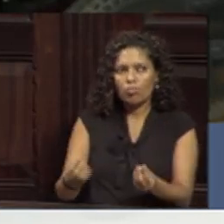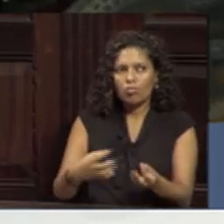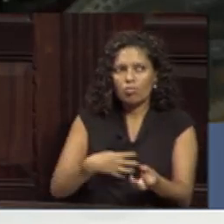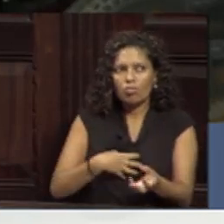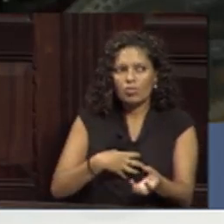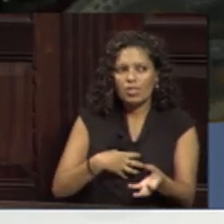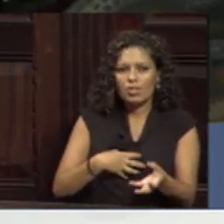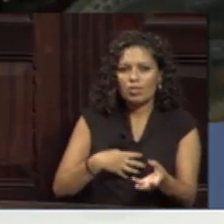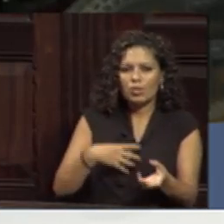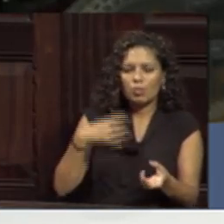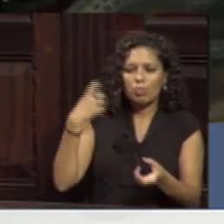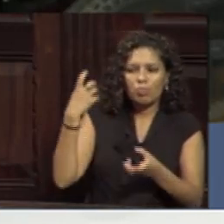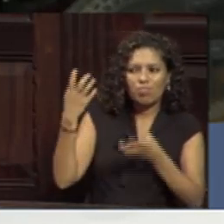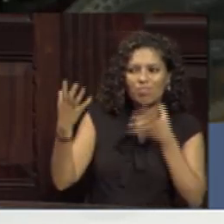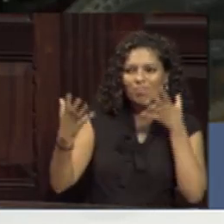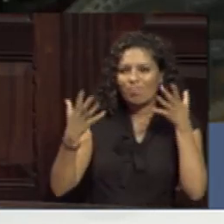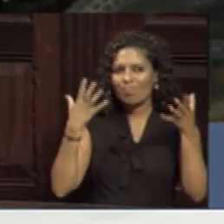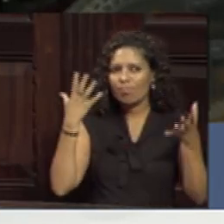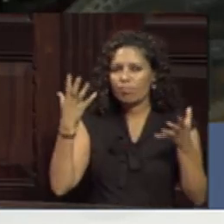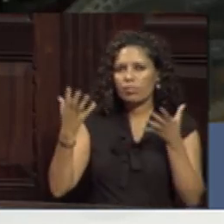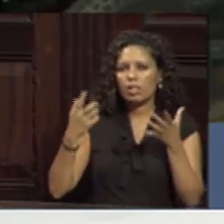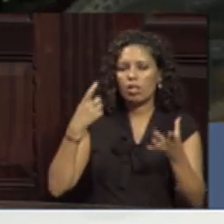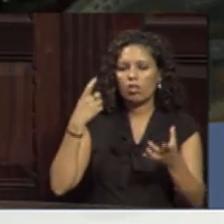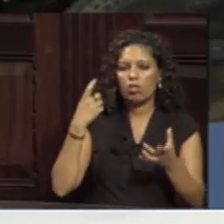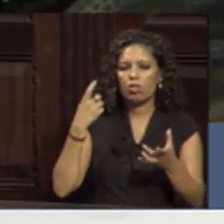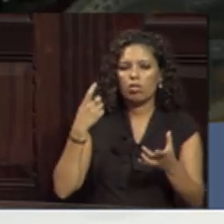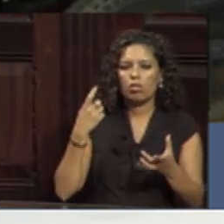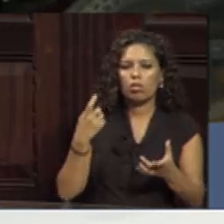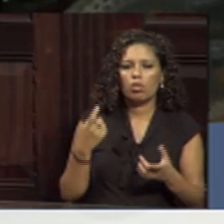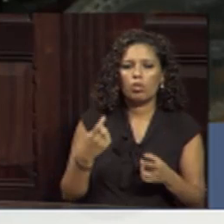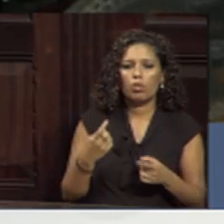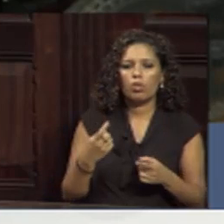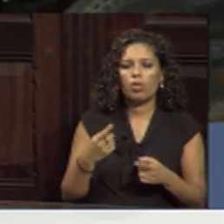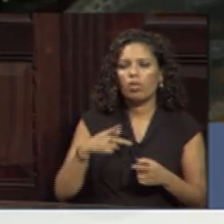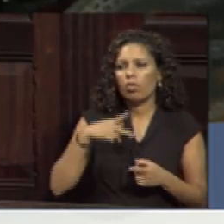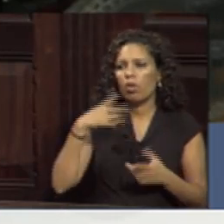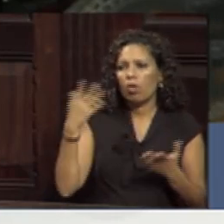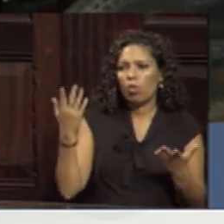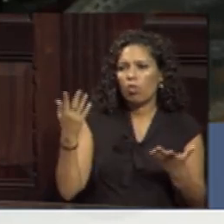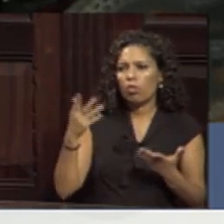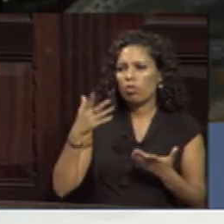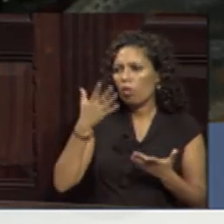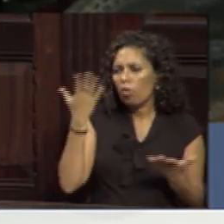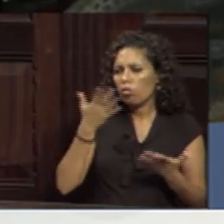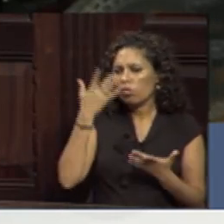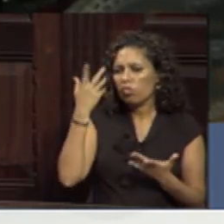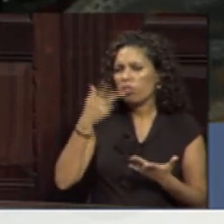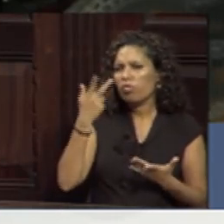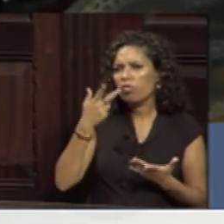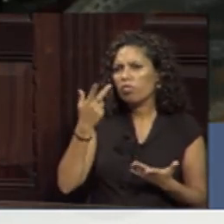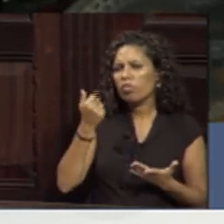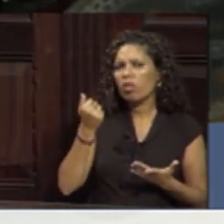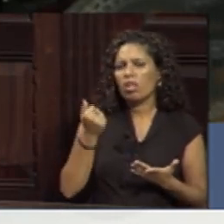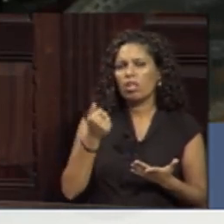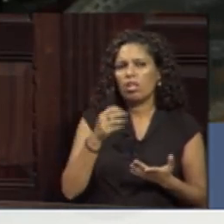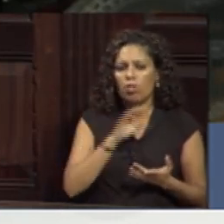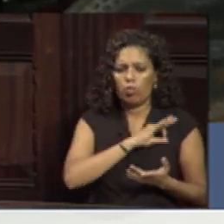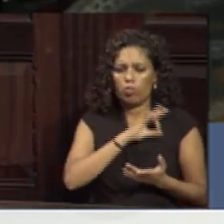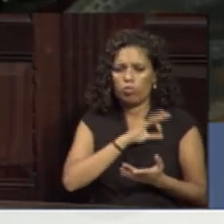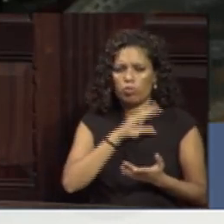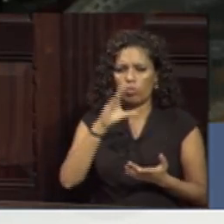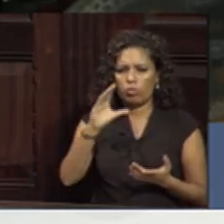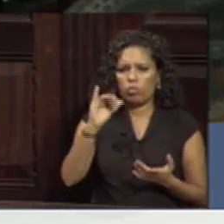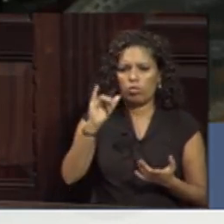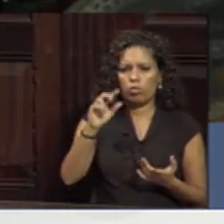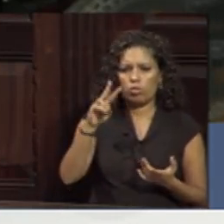e principalmente nesse estado. Quando fala que a Polícia Civil vai descobrir, eu tenho alguma dúvida, porque eu não